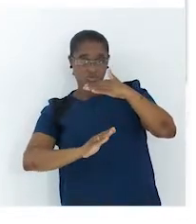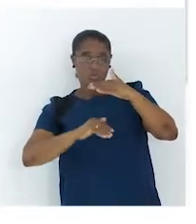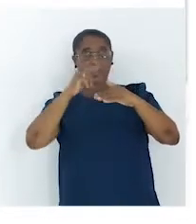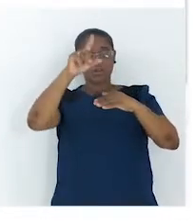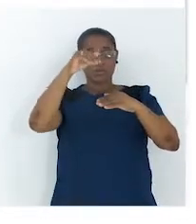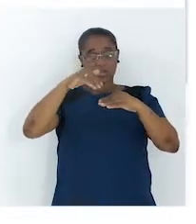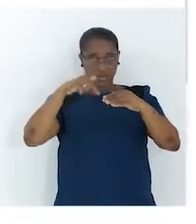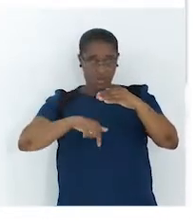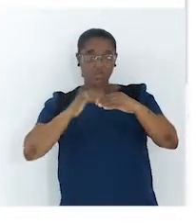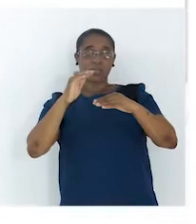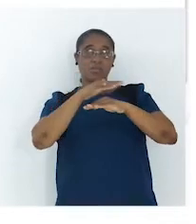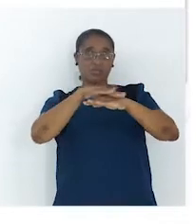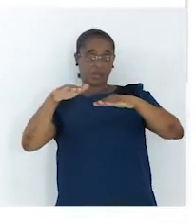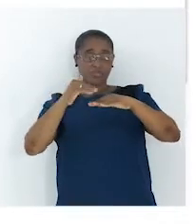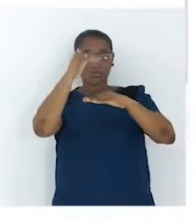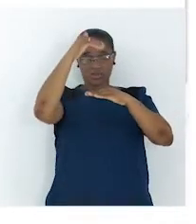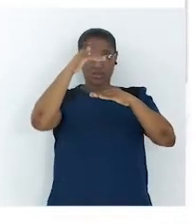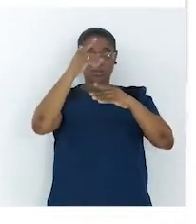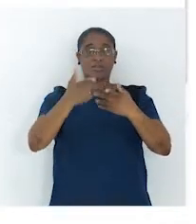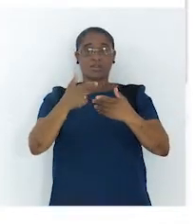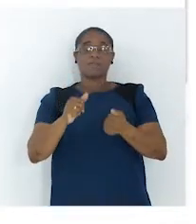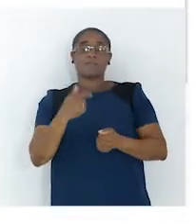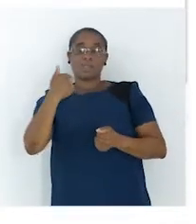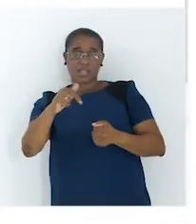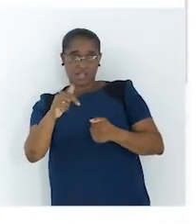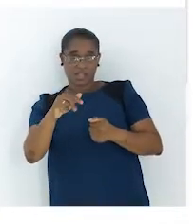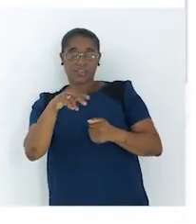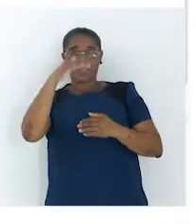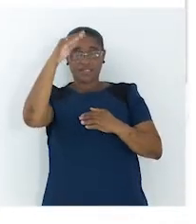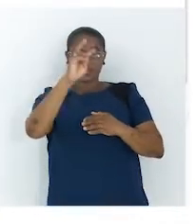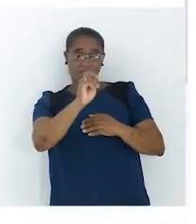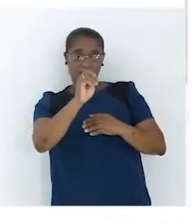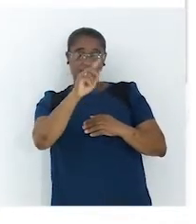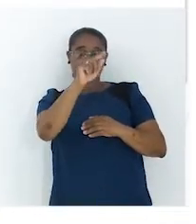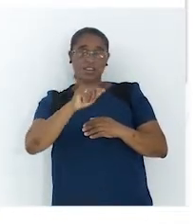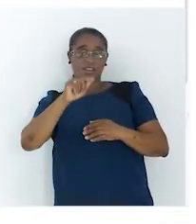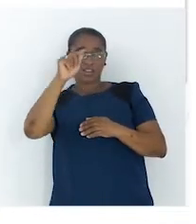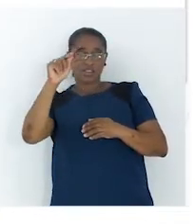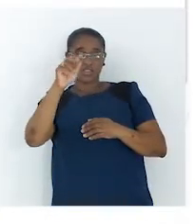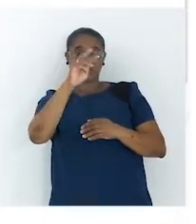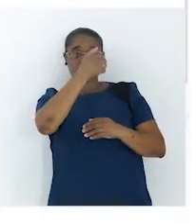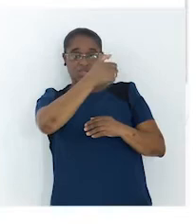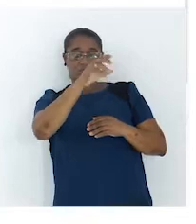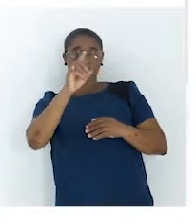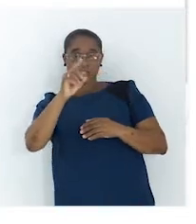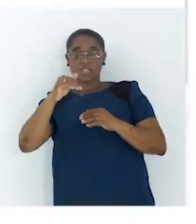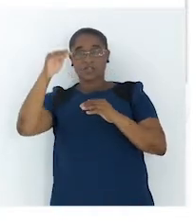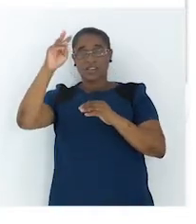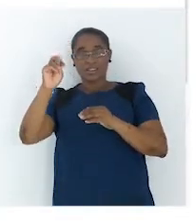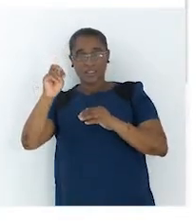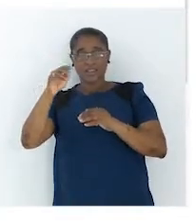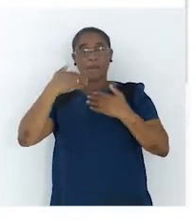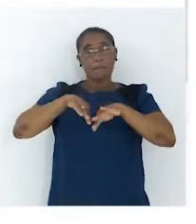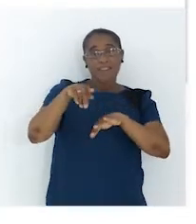vamos ter em cima três aí 25 de 6 e levará três mas